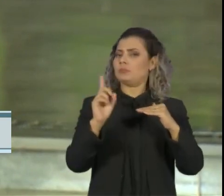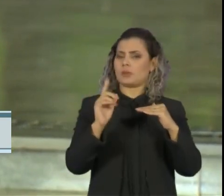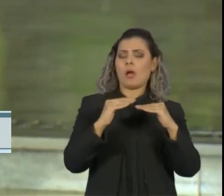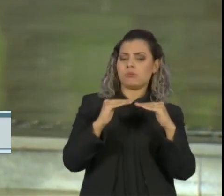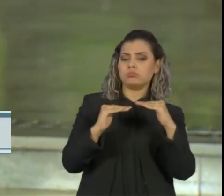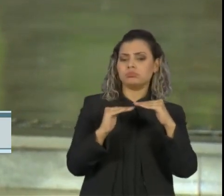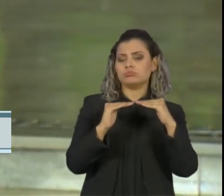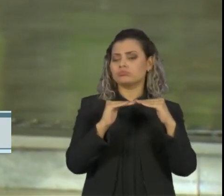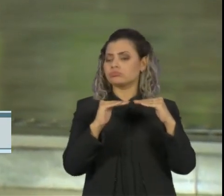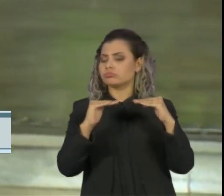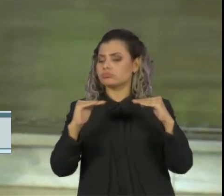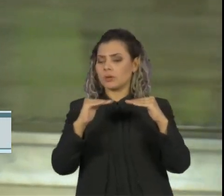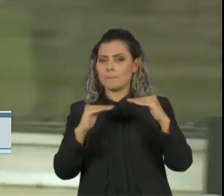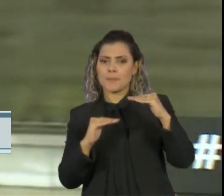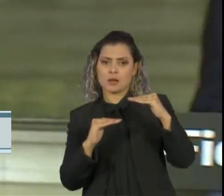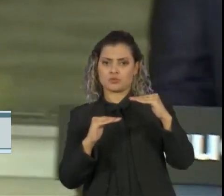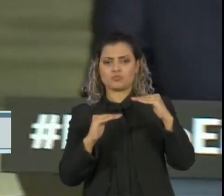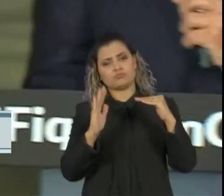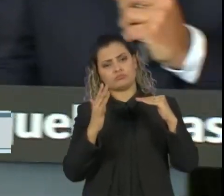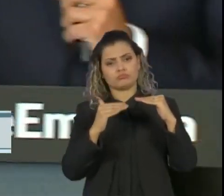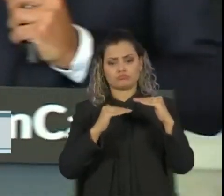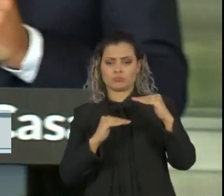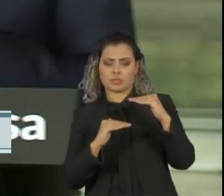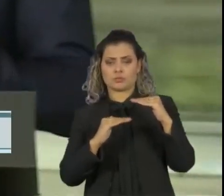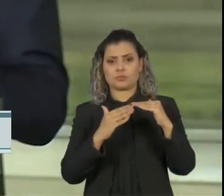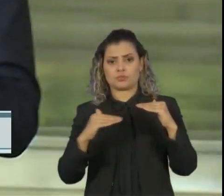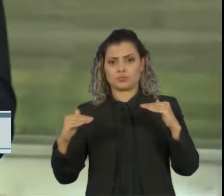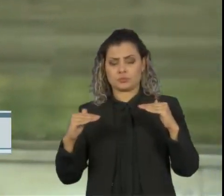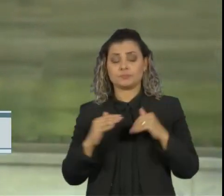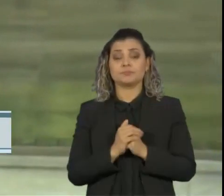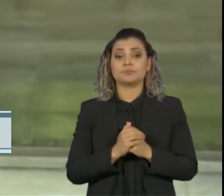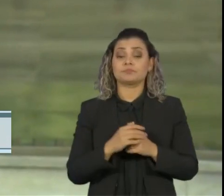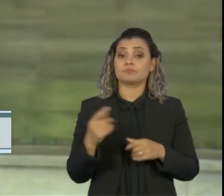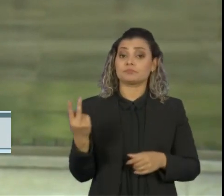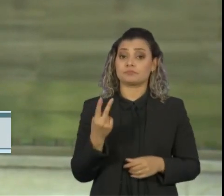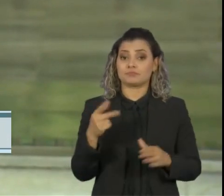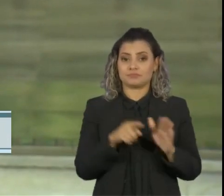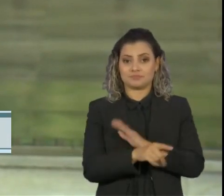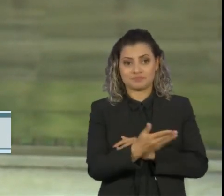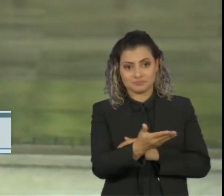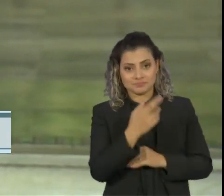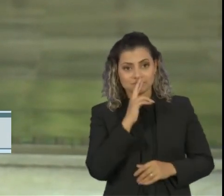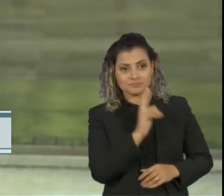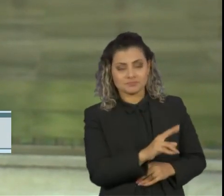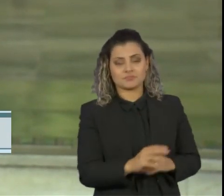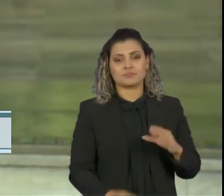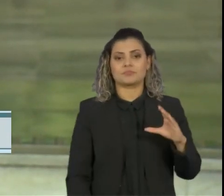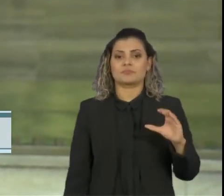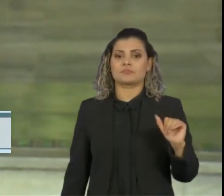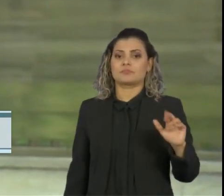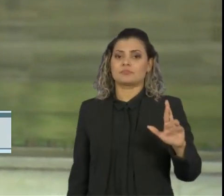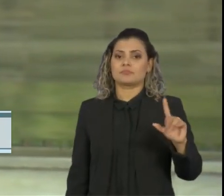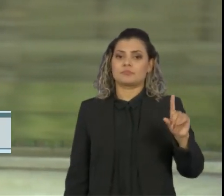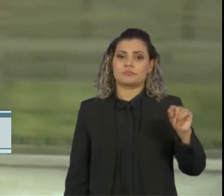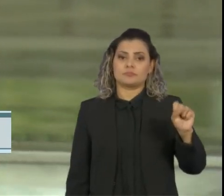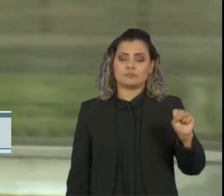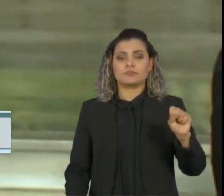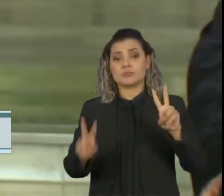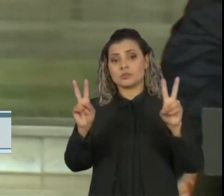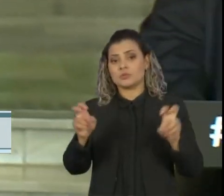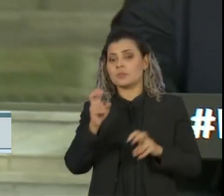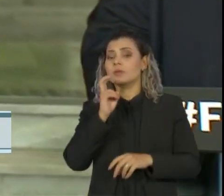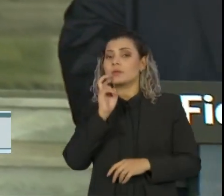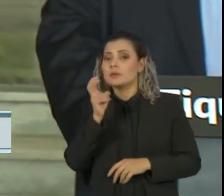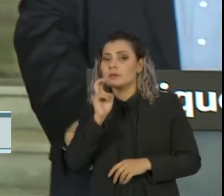superior. Obrigado, Patrícia. E agora, para responder a segunda pergunta do Fábio Diamante, Dr. Carlos Carvalho, sobre Campinas, Sorocaba,